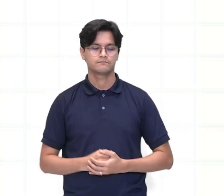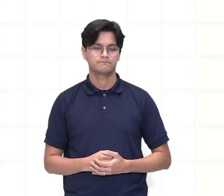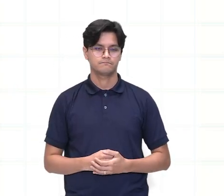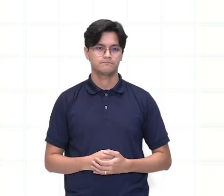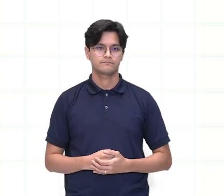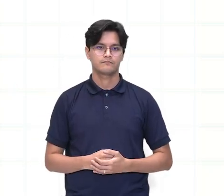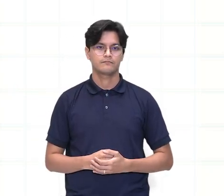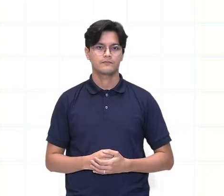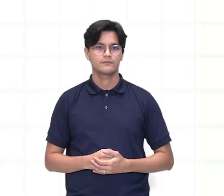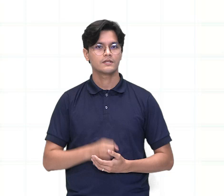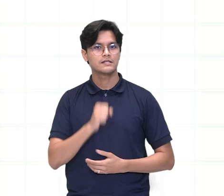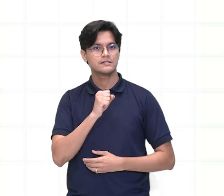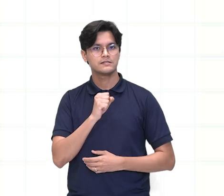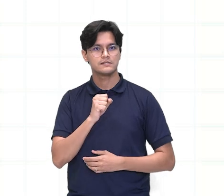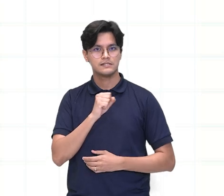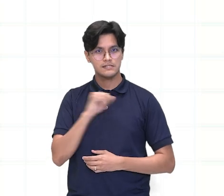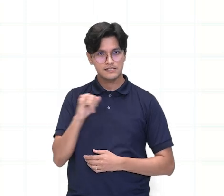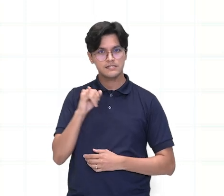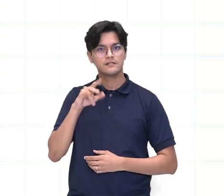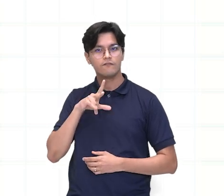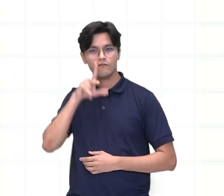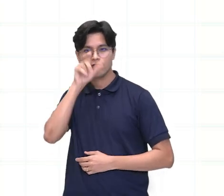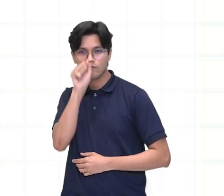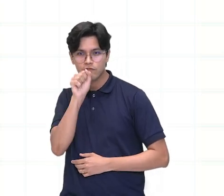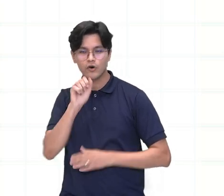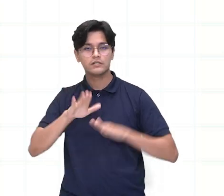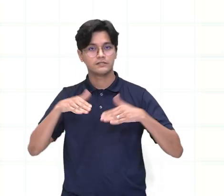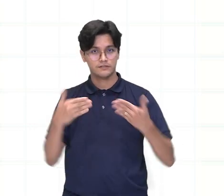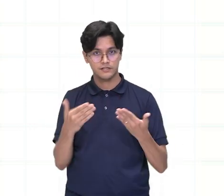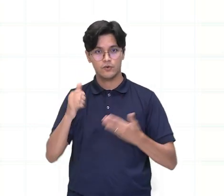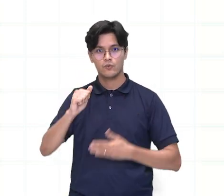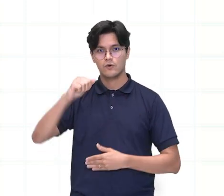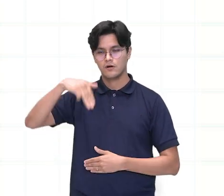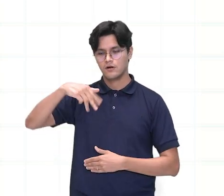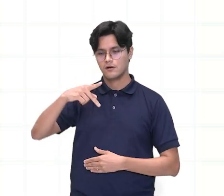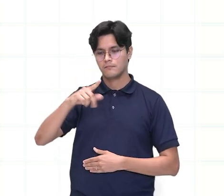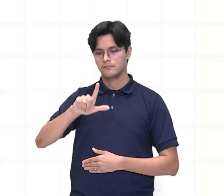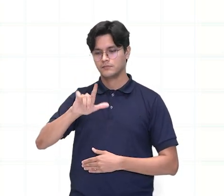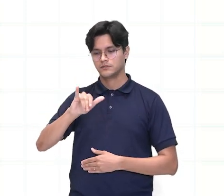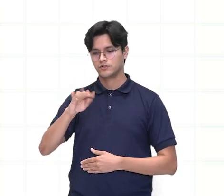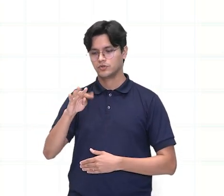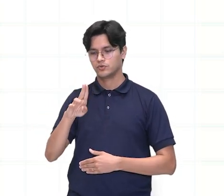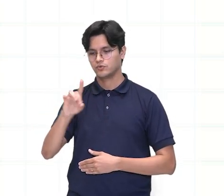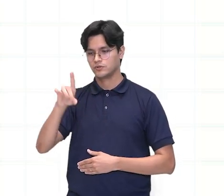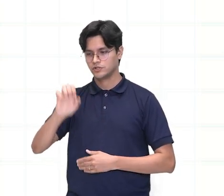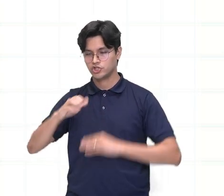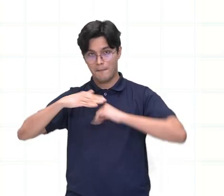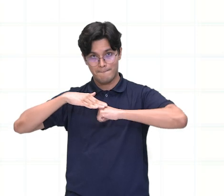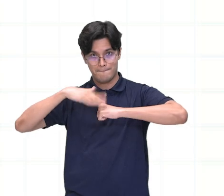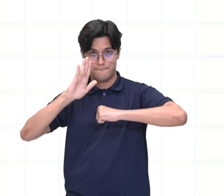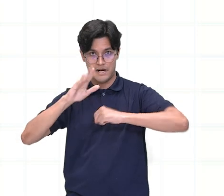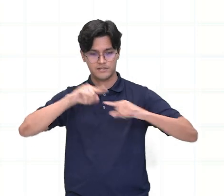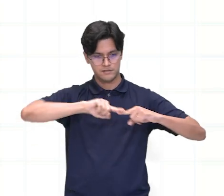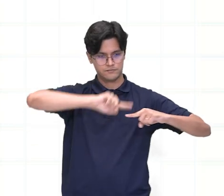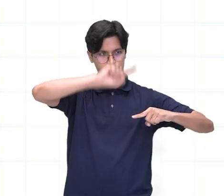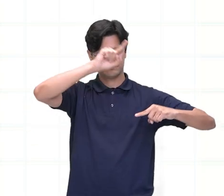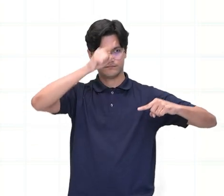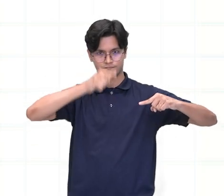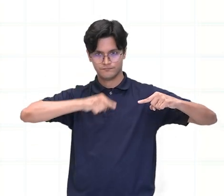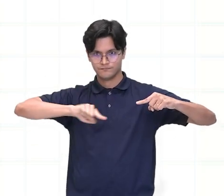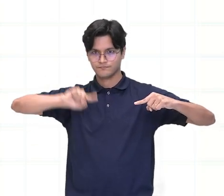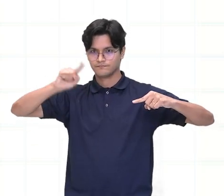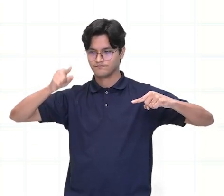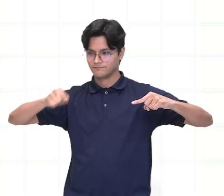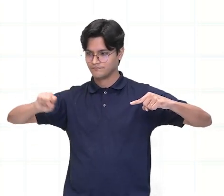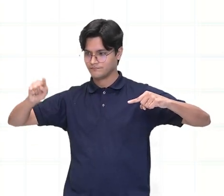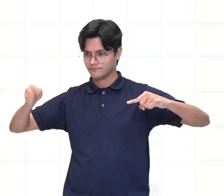a intensidade é forte, a amplitude é maior. E quando o som é fraco, a amplitude é menor. Então,